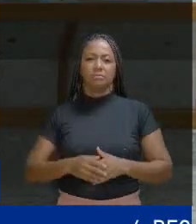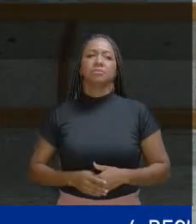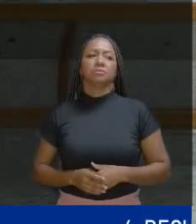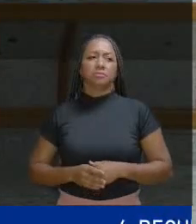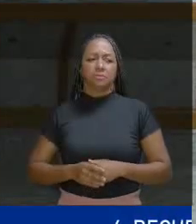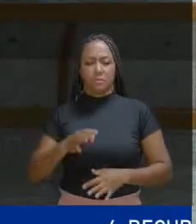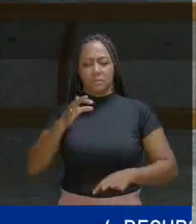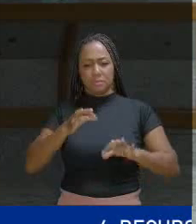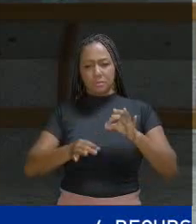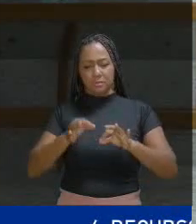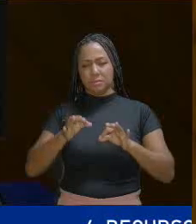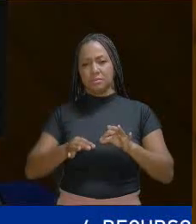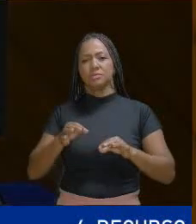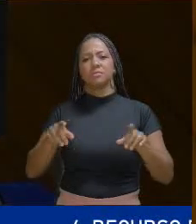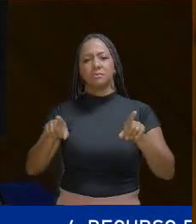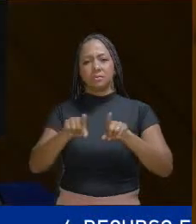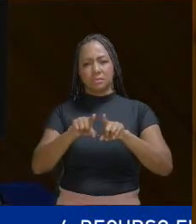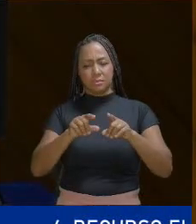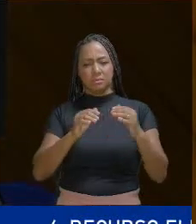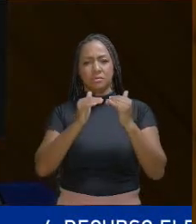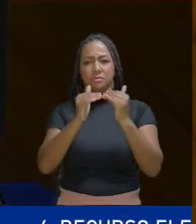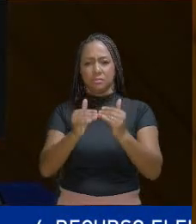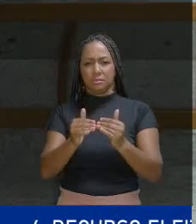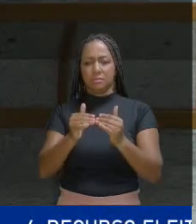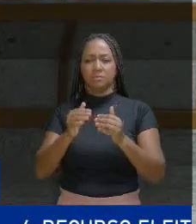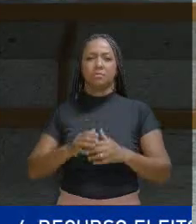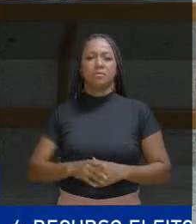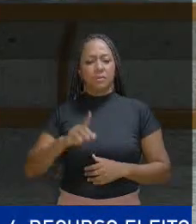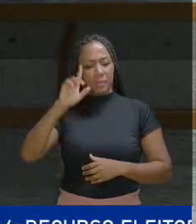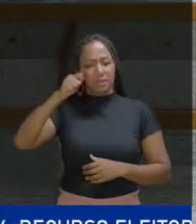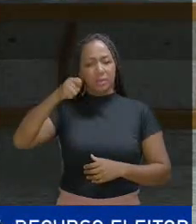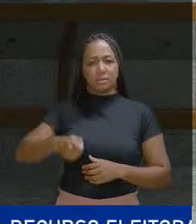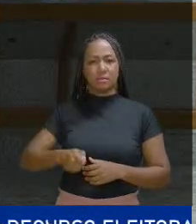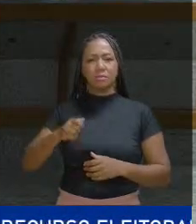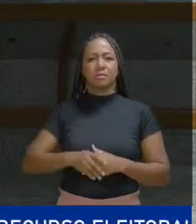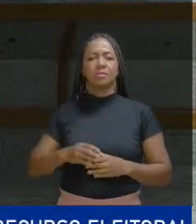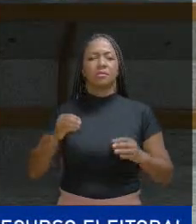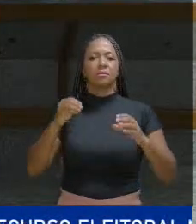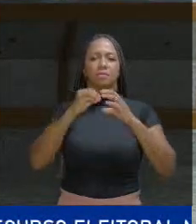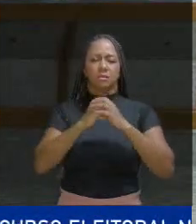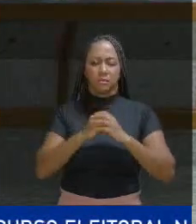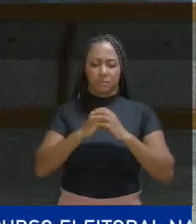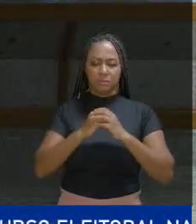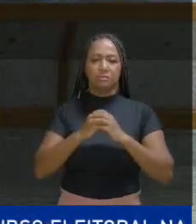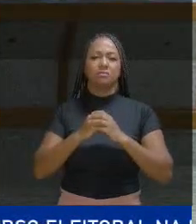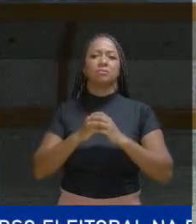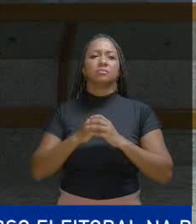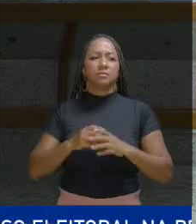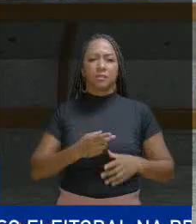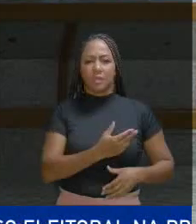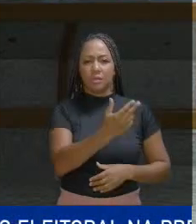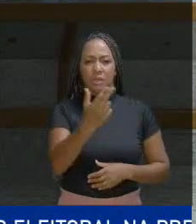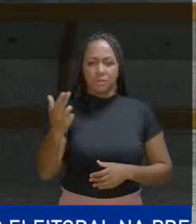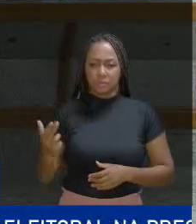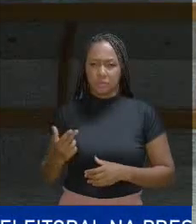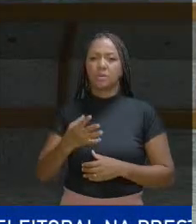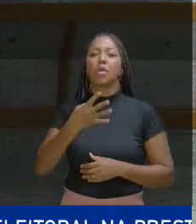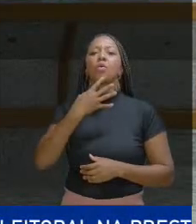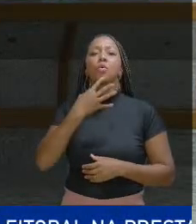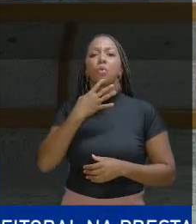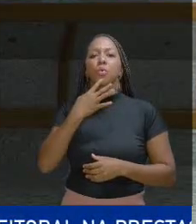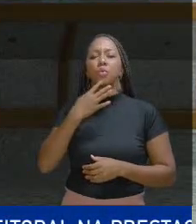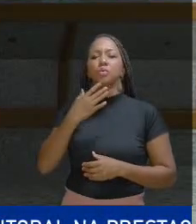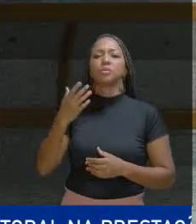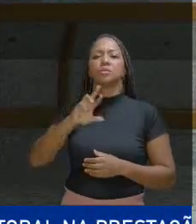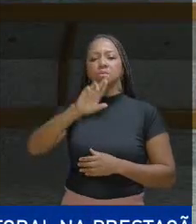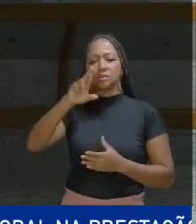Juiz Agostinho Silvério. Relator, senhor presidente. Decisão. O Tribunal Regional Eleitoral do Amapá, por unanimidade,